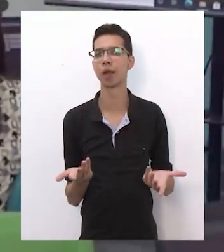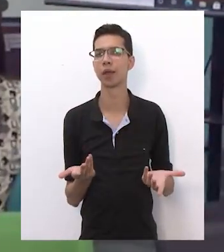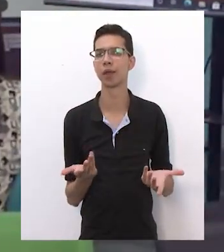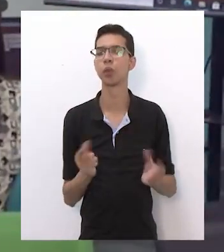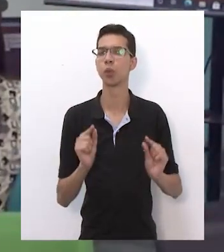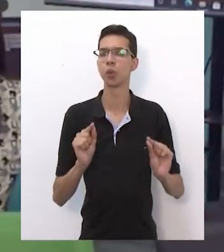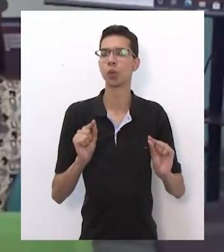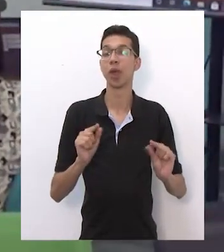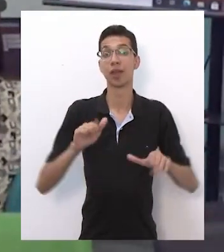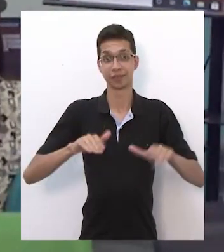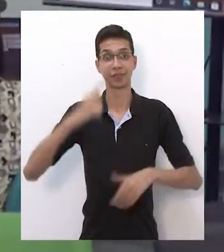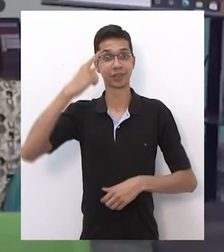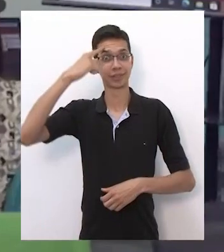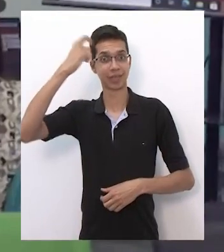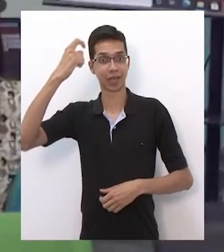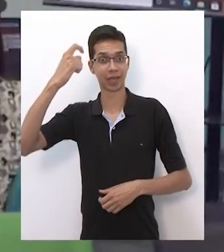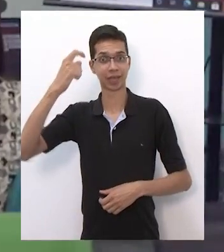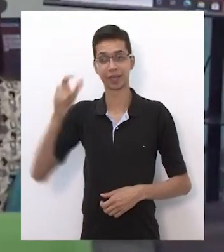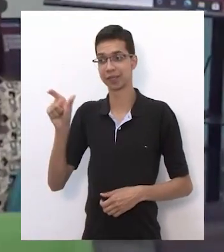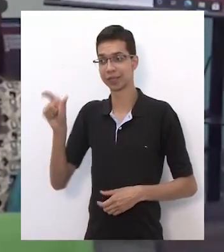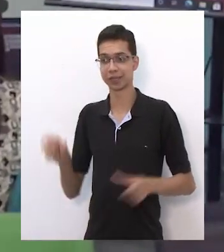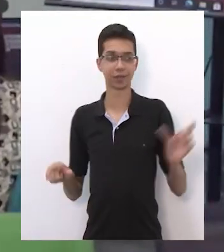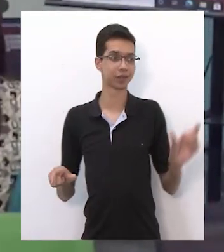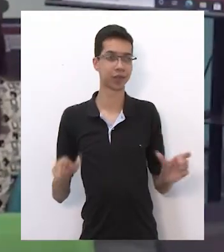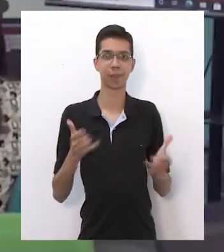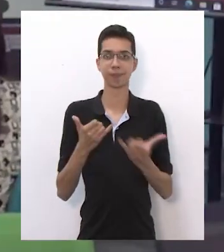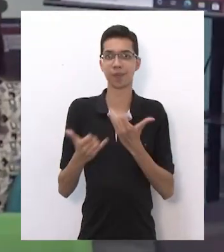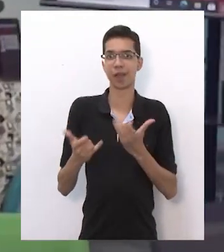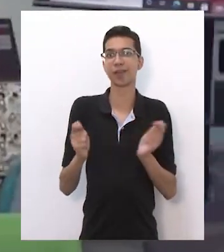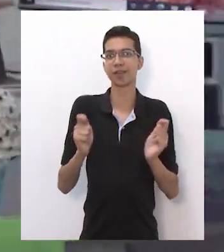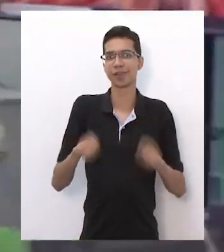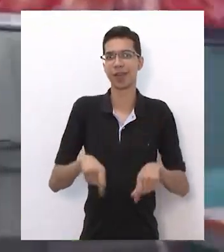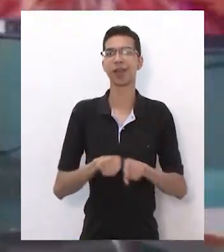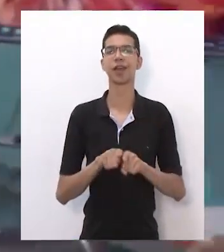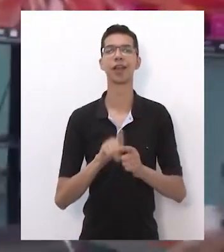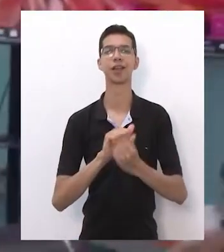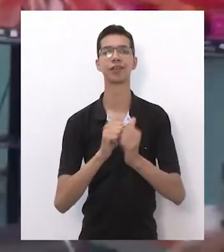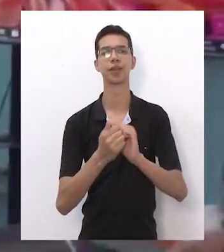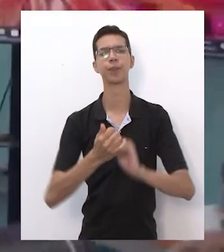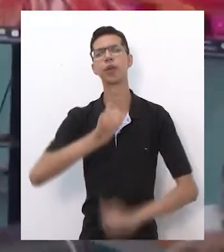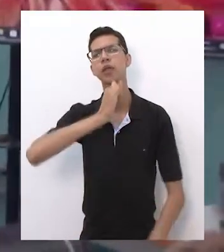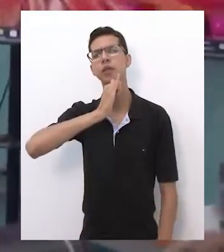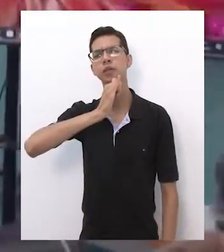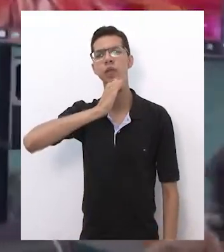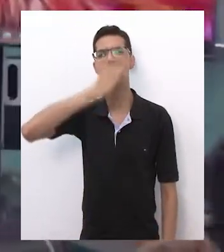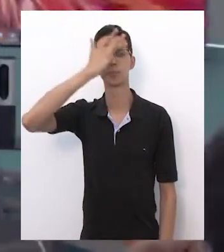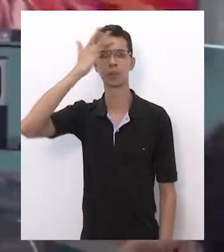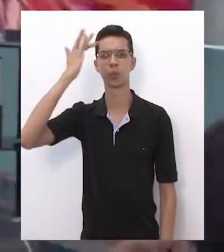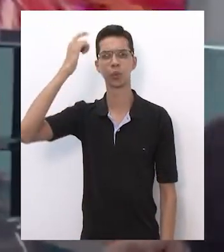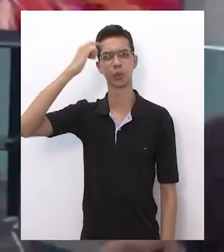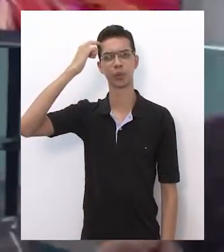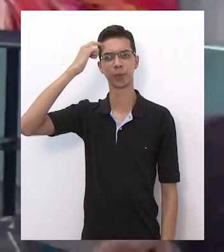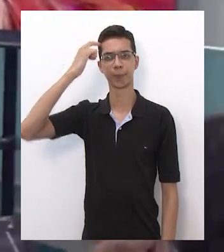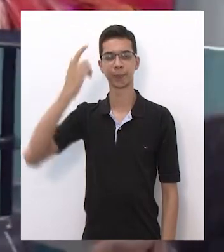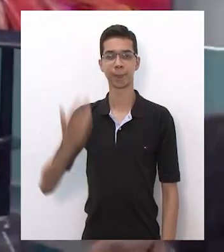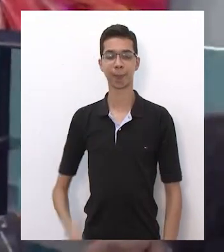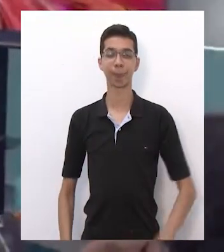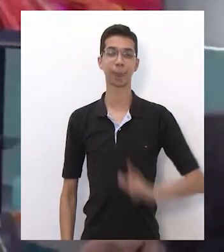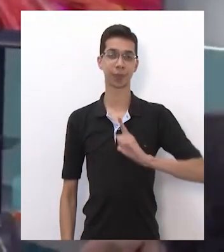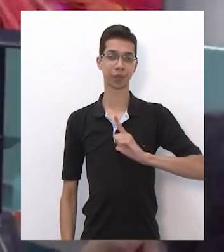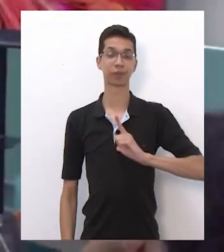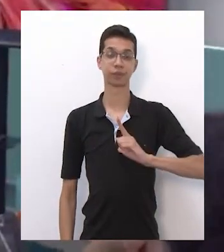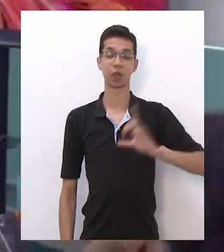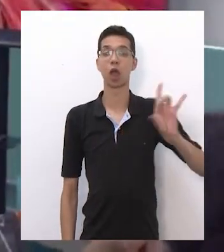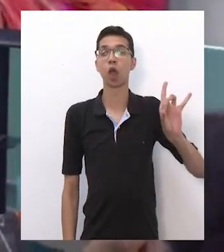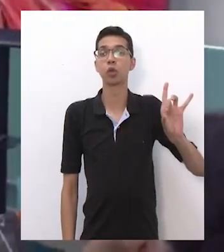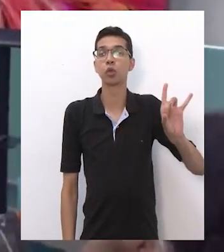ideias semelhantes, né? O que pode ser adaptado. Por exemplo, alguém pode dizer assim, ó, instalar mecanismo de desligamento